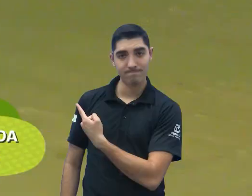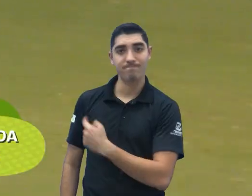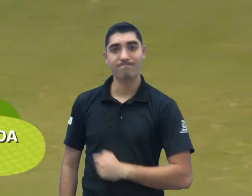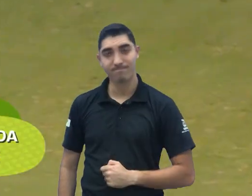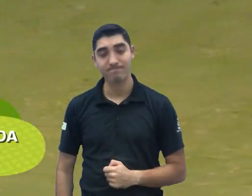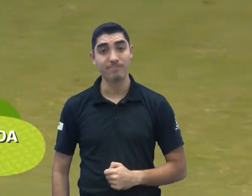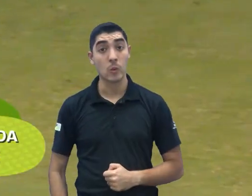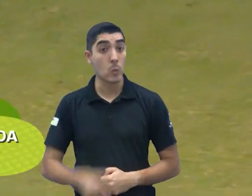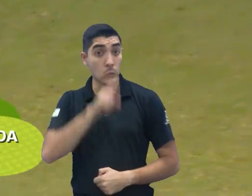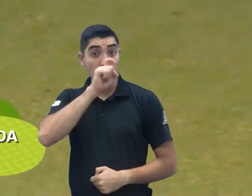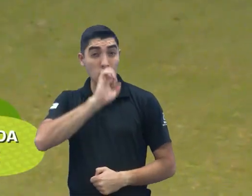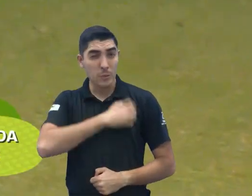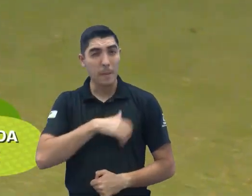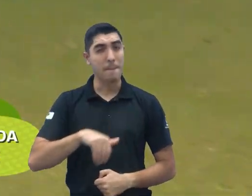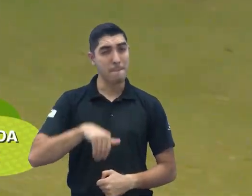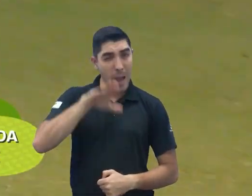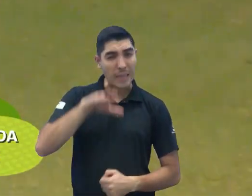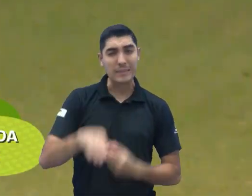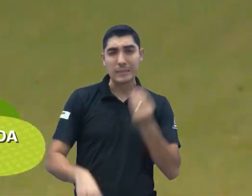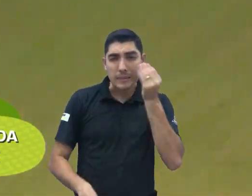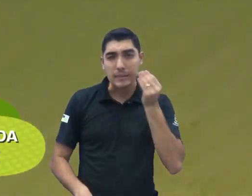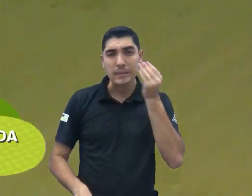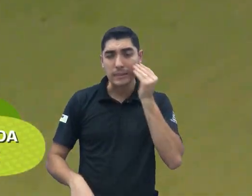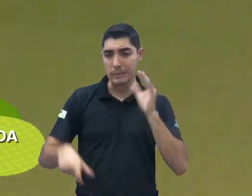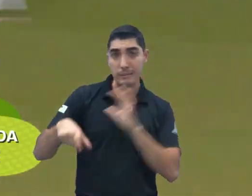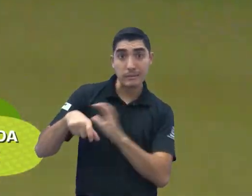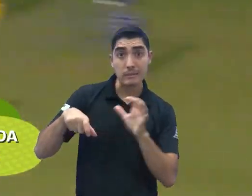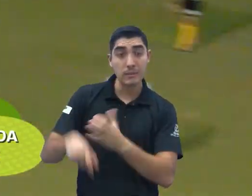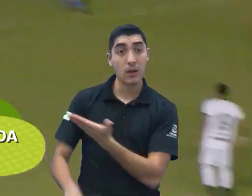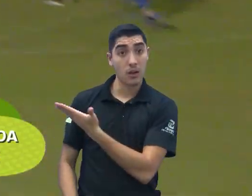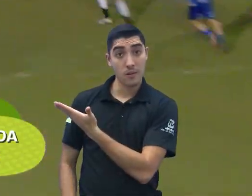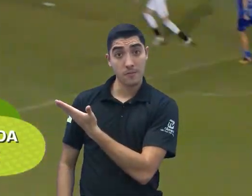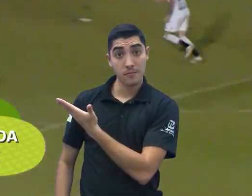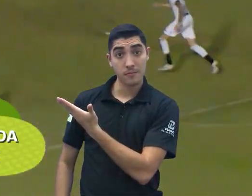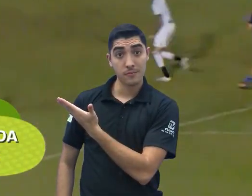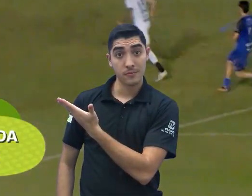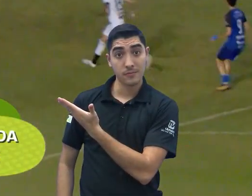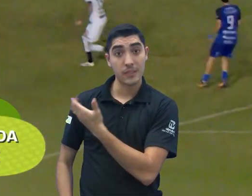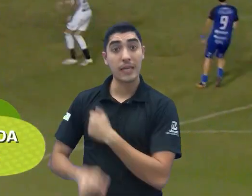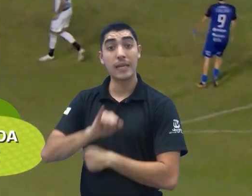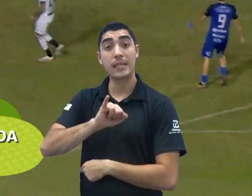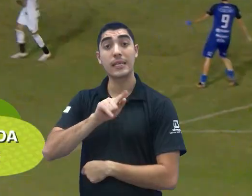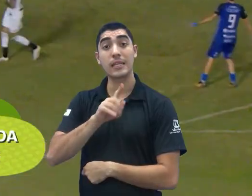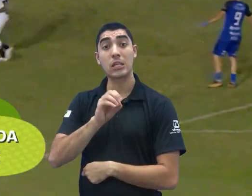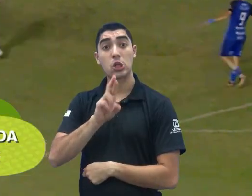A Águia ensaiou uma pressão. Igor arriscou de novo.